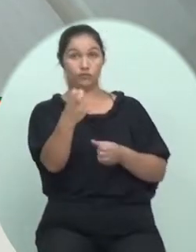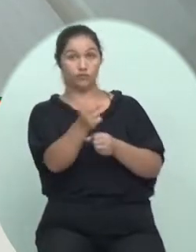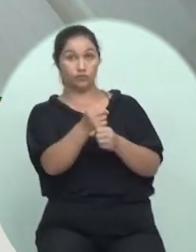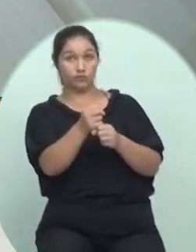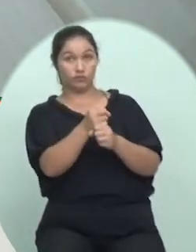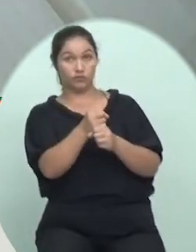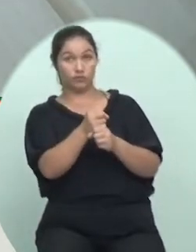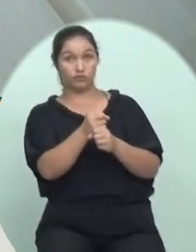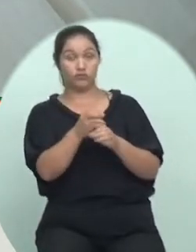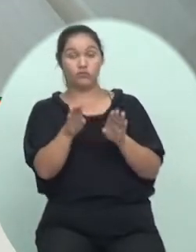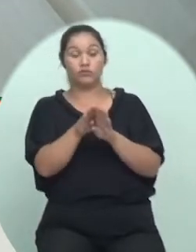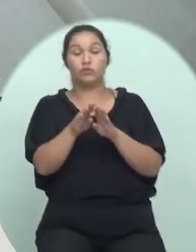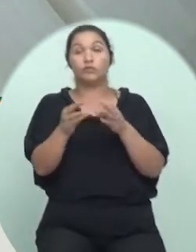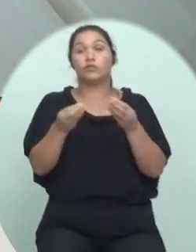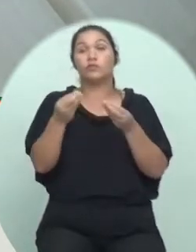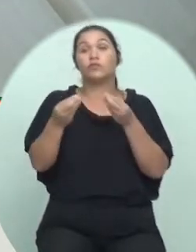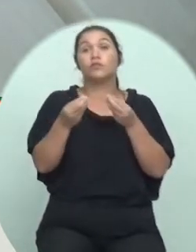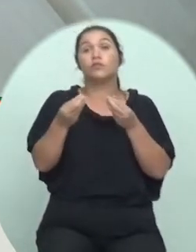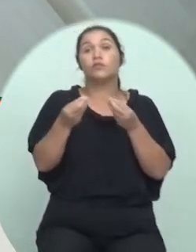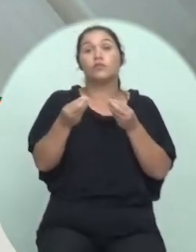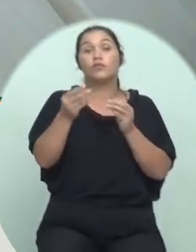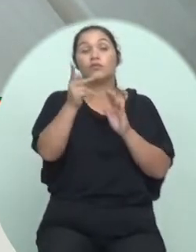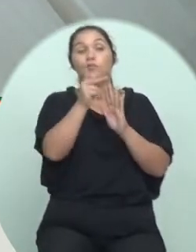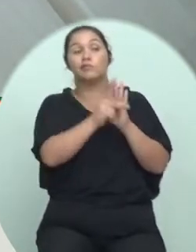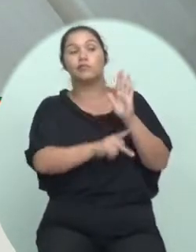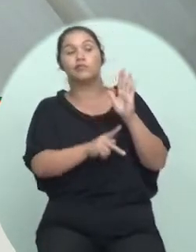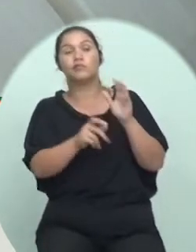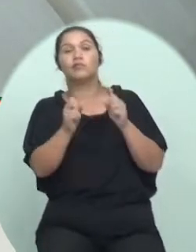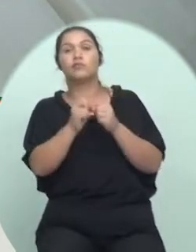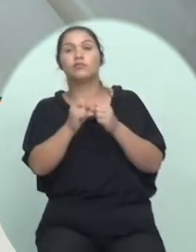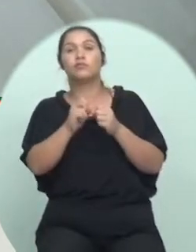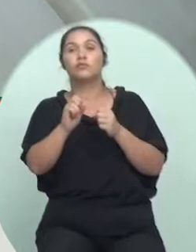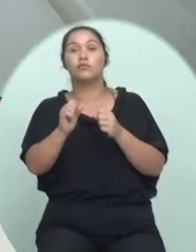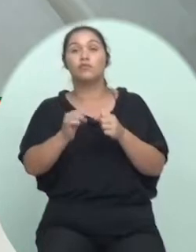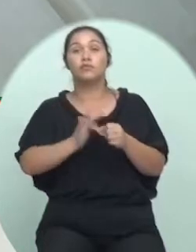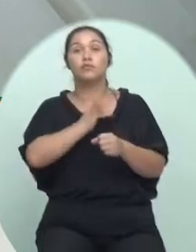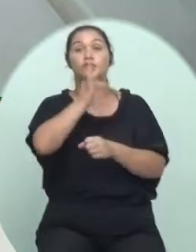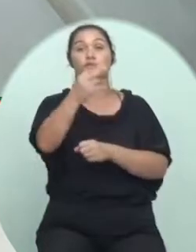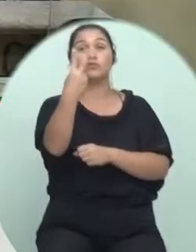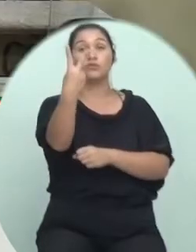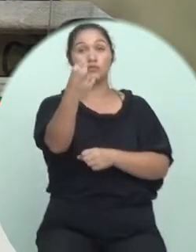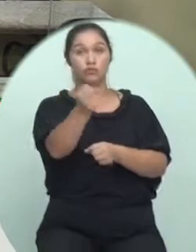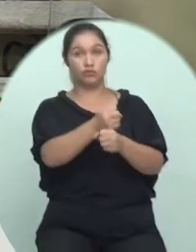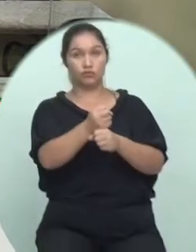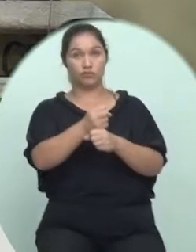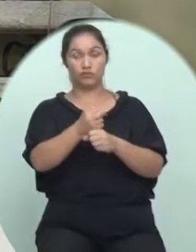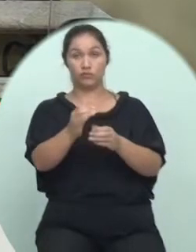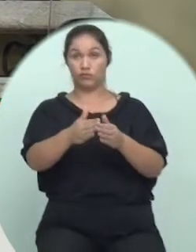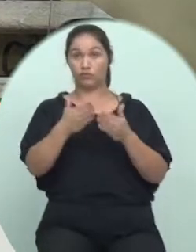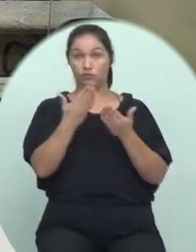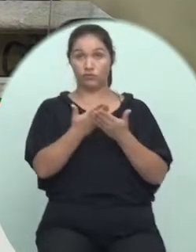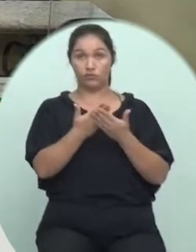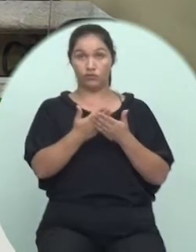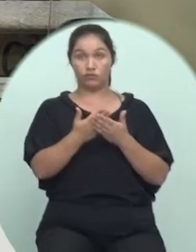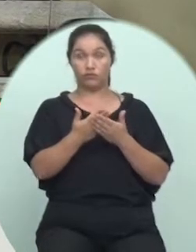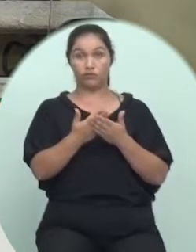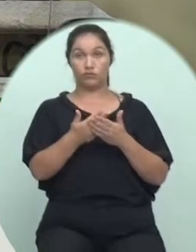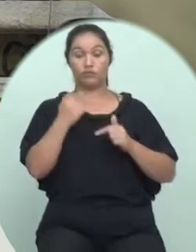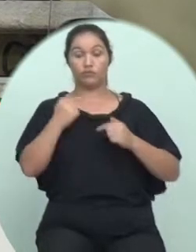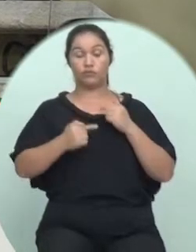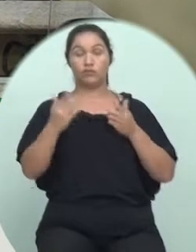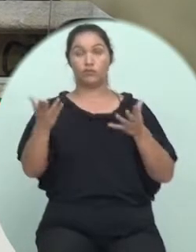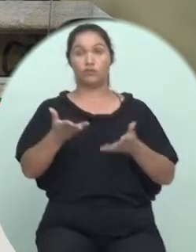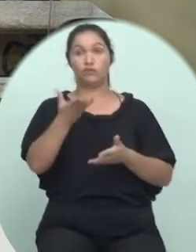quais os planejamentos e ações para os próximos 2 anos. O requerimento está em discussão. Com a palavra o vereador proponente,